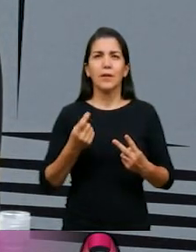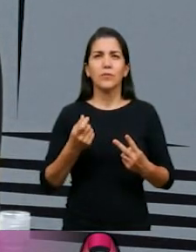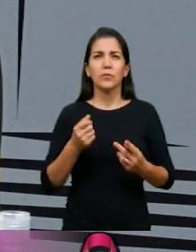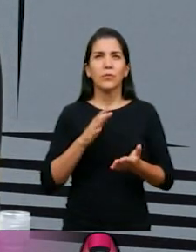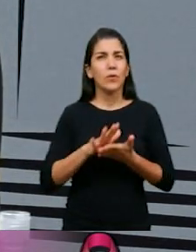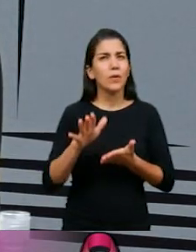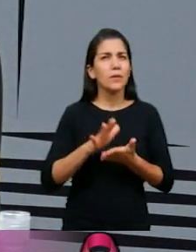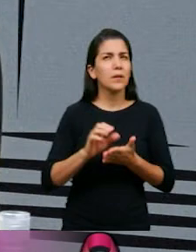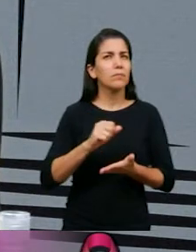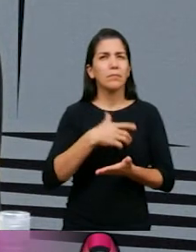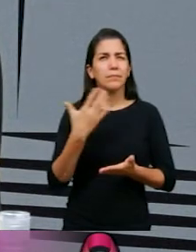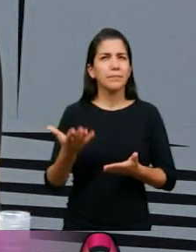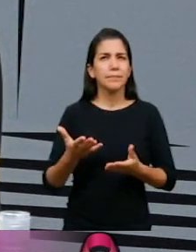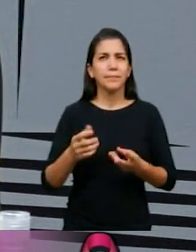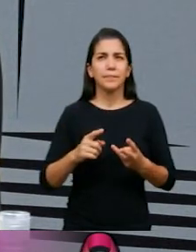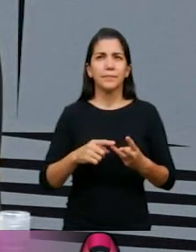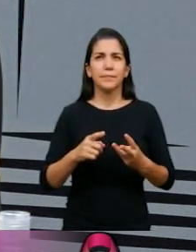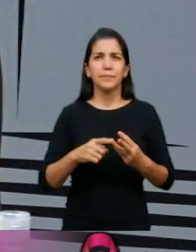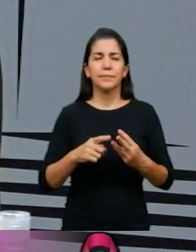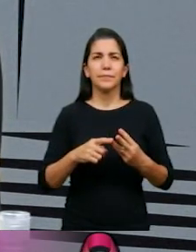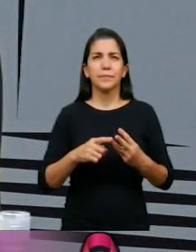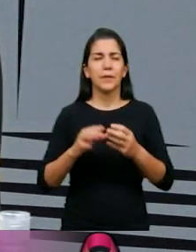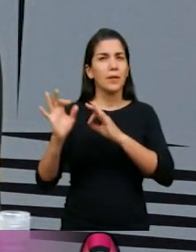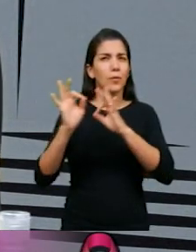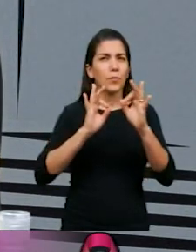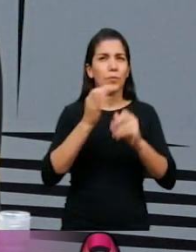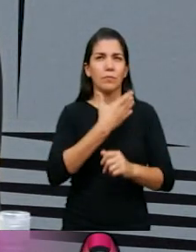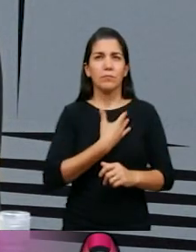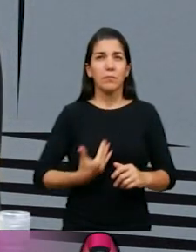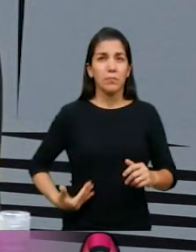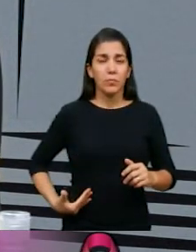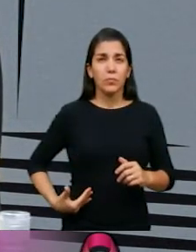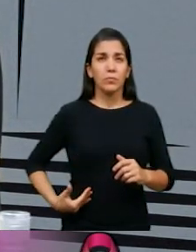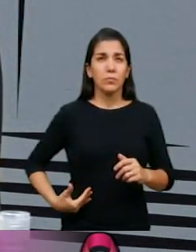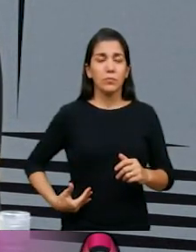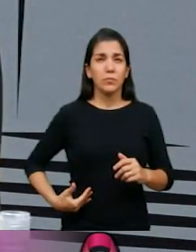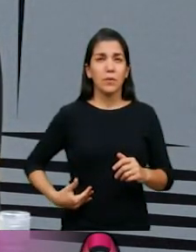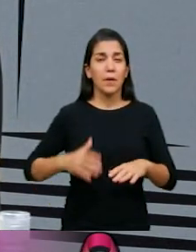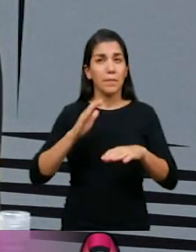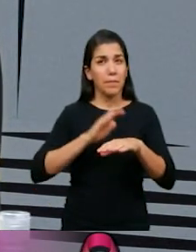de gastos? 3. A ornamentação de locais públicos é